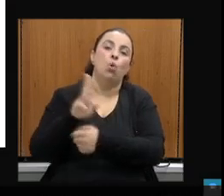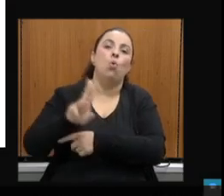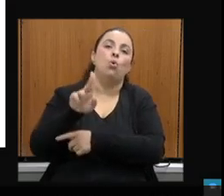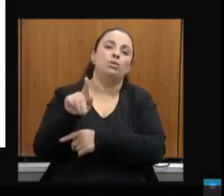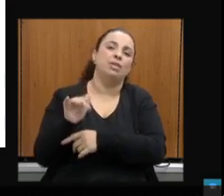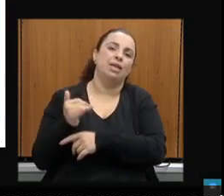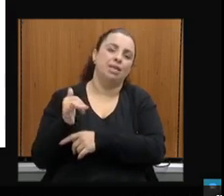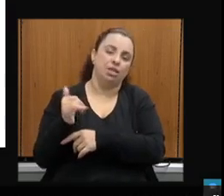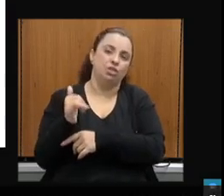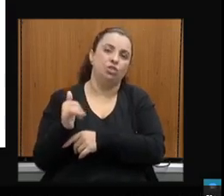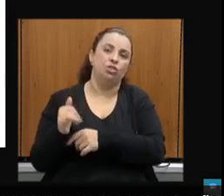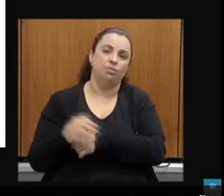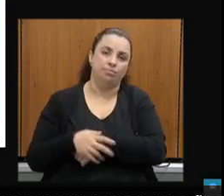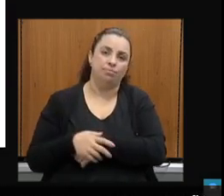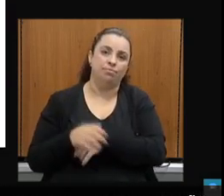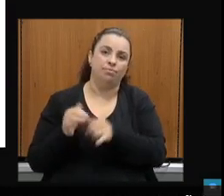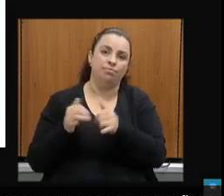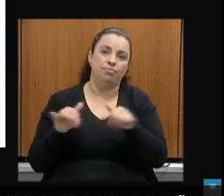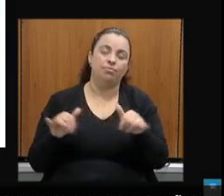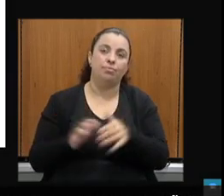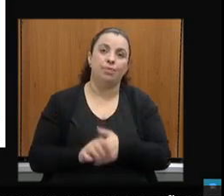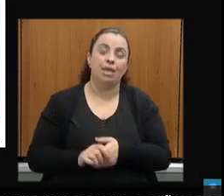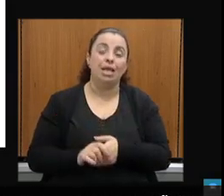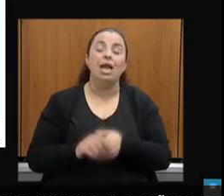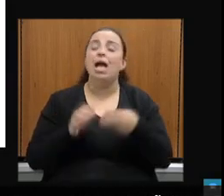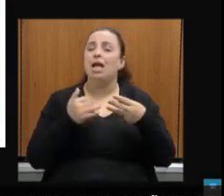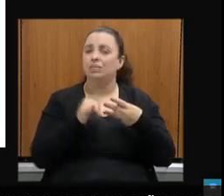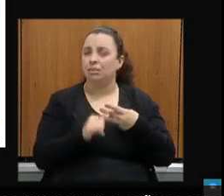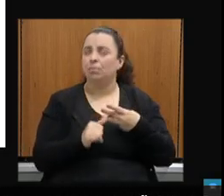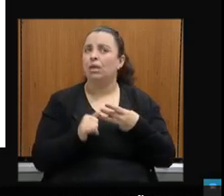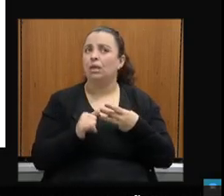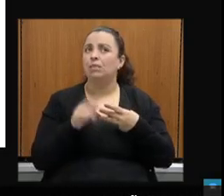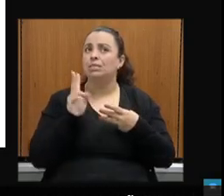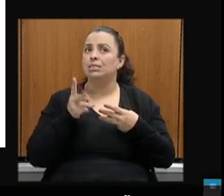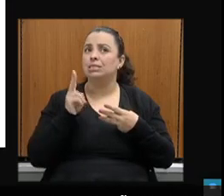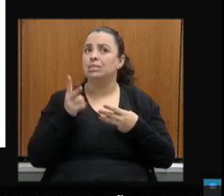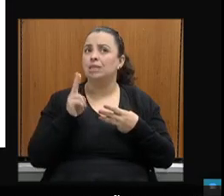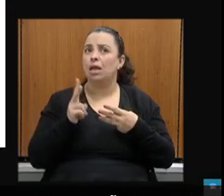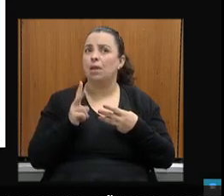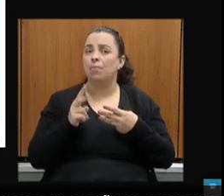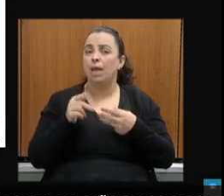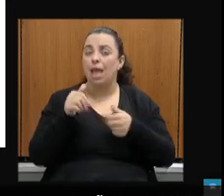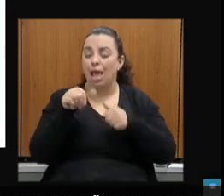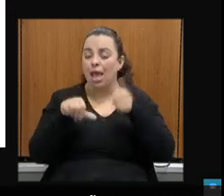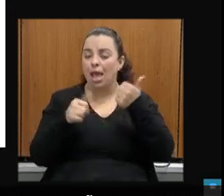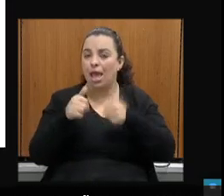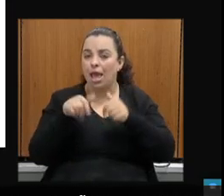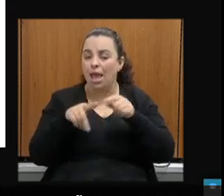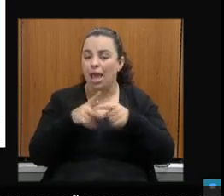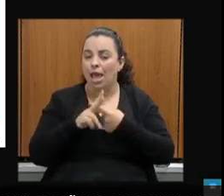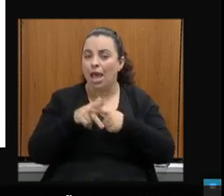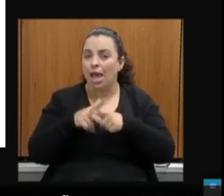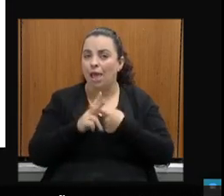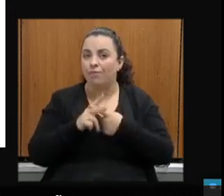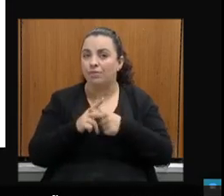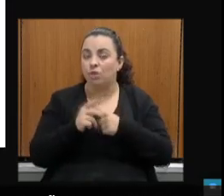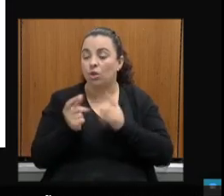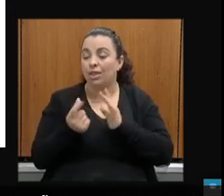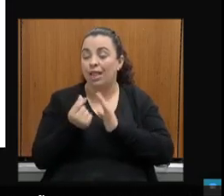revisão tarifária da Cemig trabalha muito com os planos de revisão tarifária é de cinco em cinco anos de